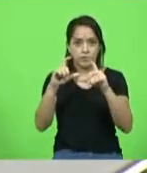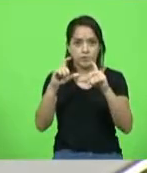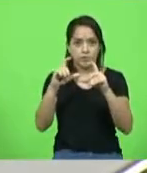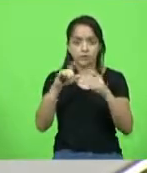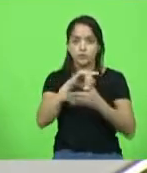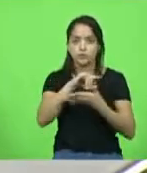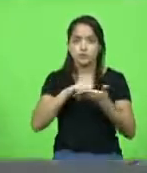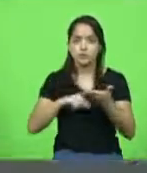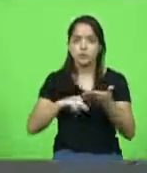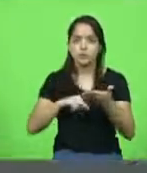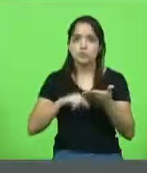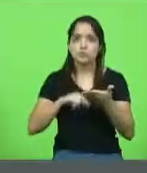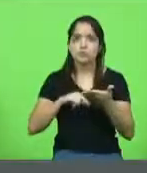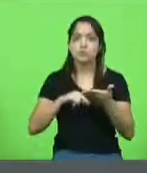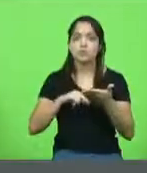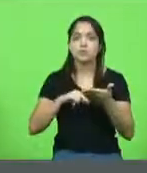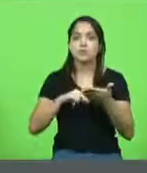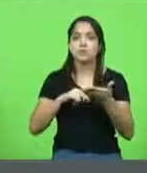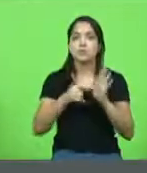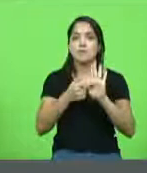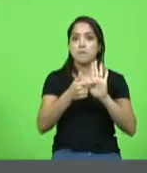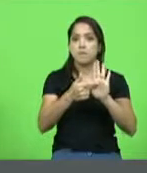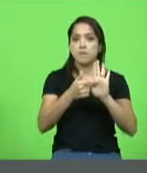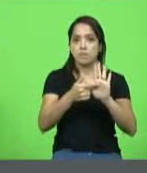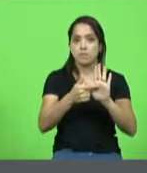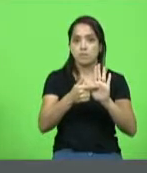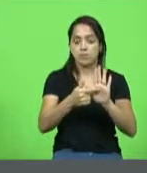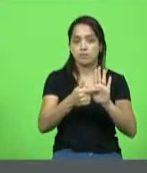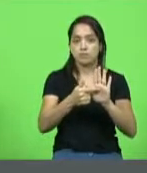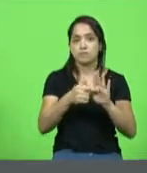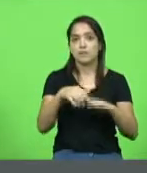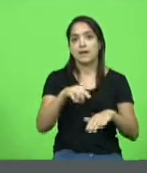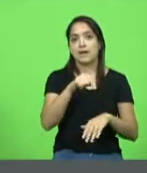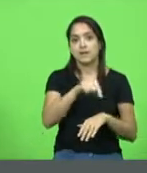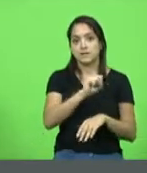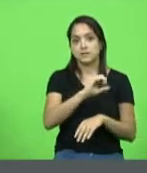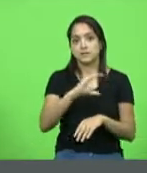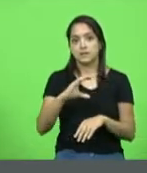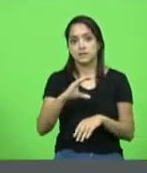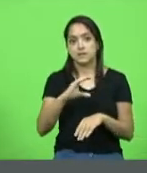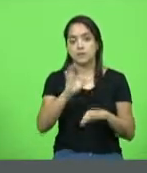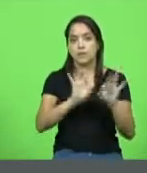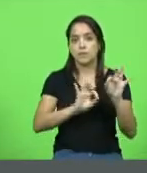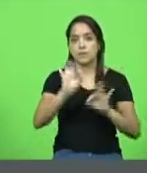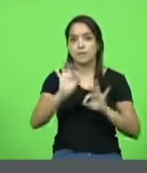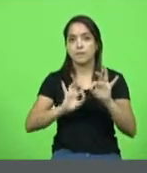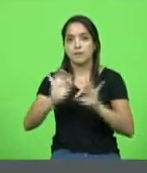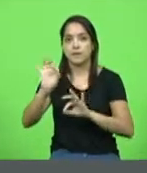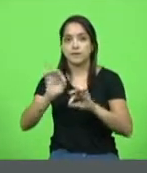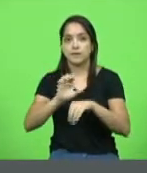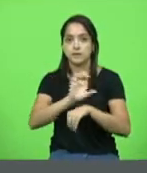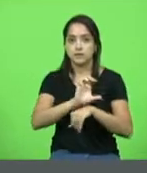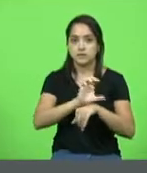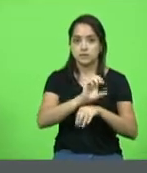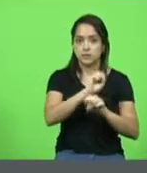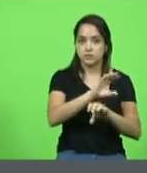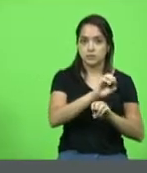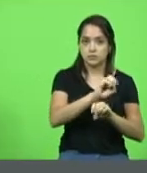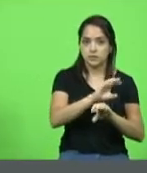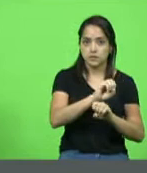nenhum nem dois em três a por parte de Santa Catarina o plano Estadual de Educação